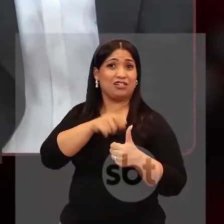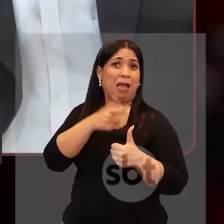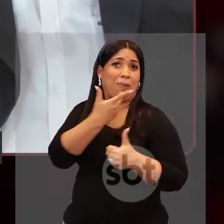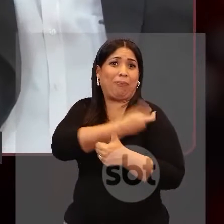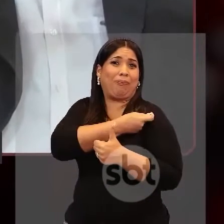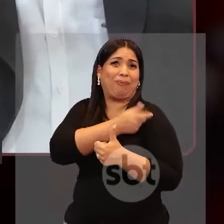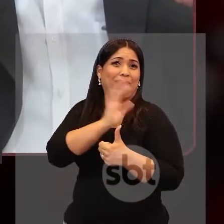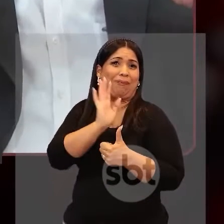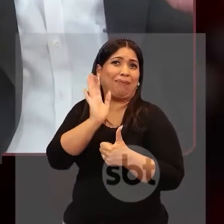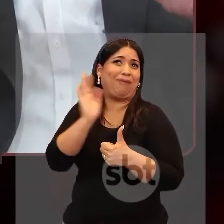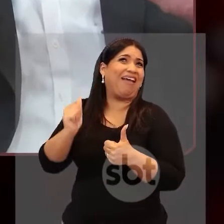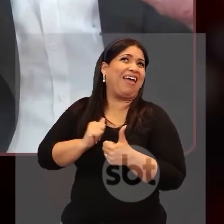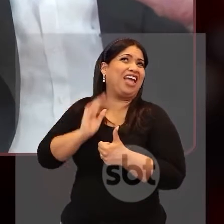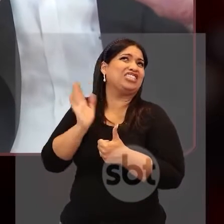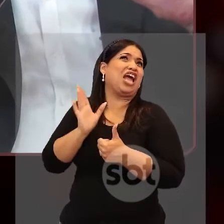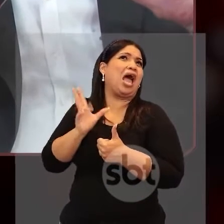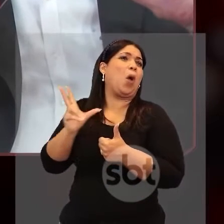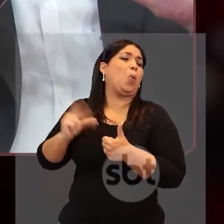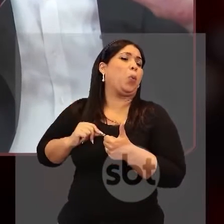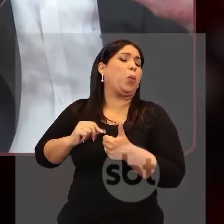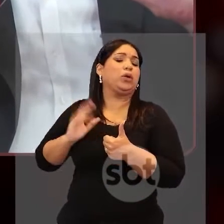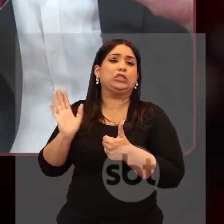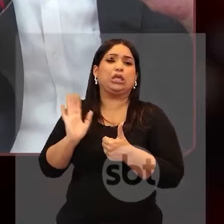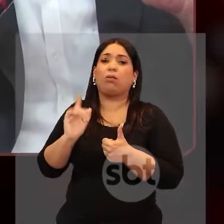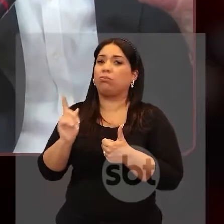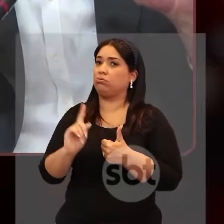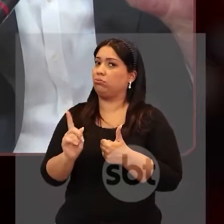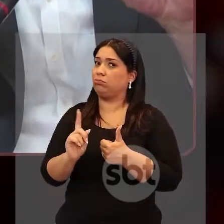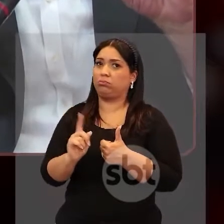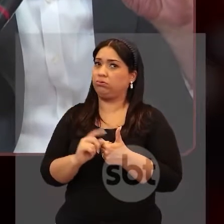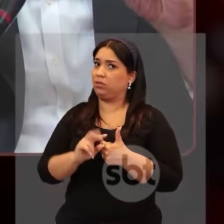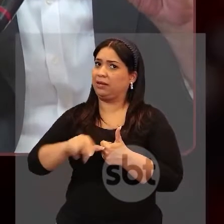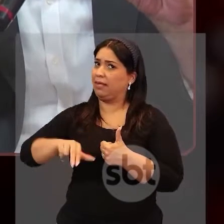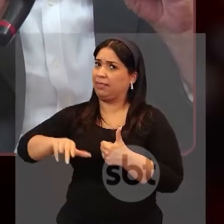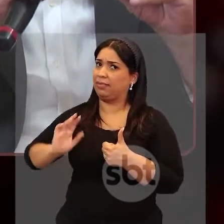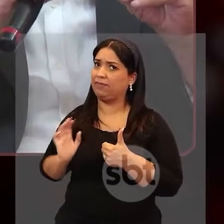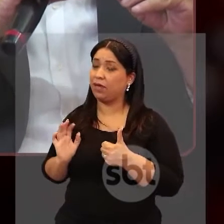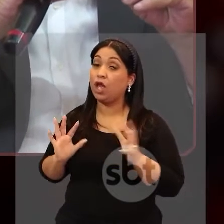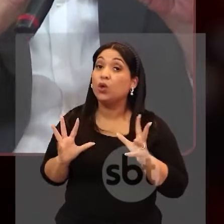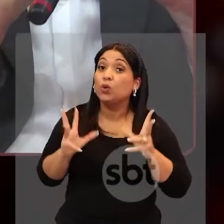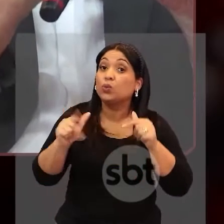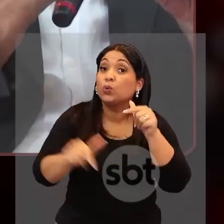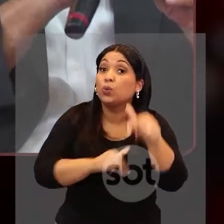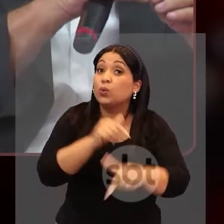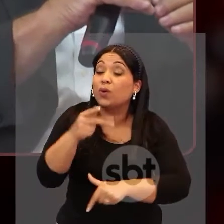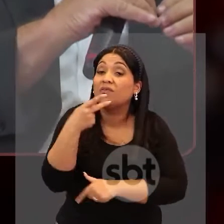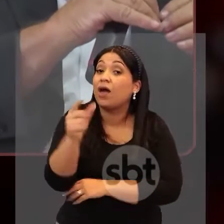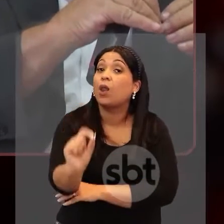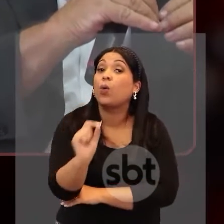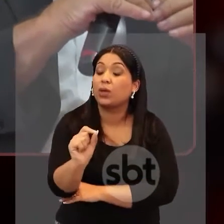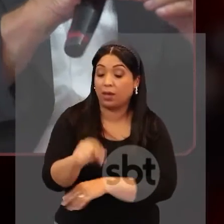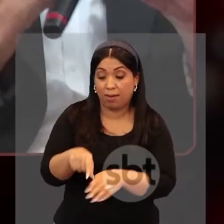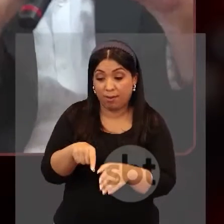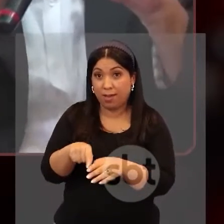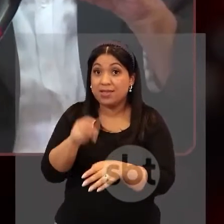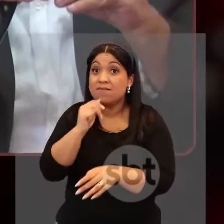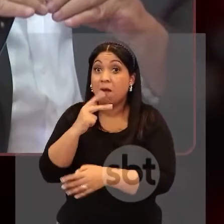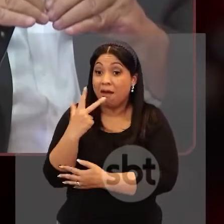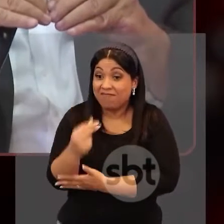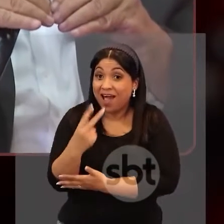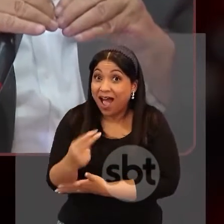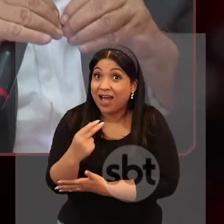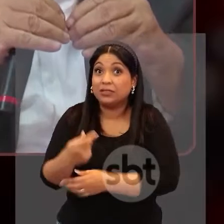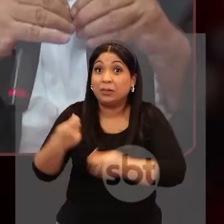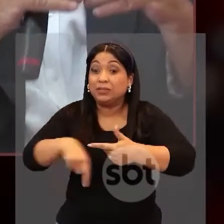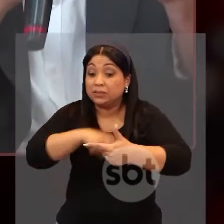dose e que você está imunizado. Todos os trabalhos falam que as vacinas que precisam